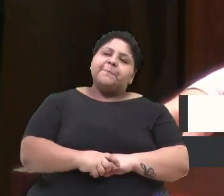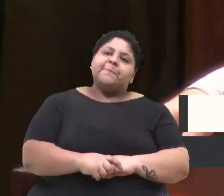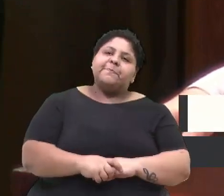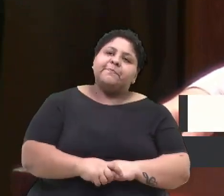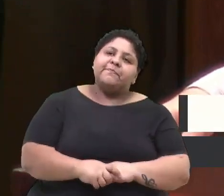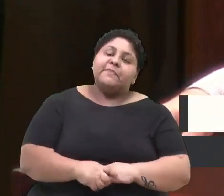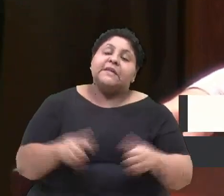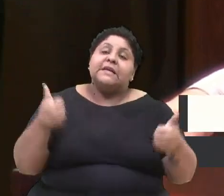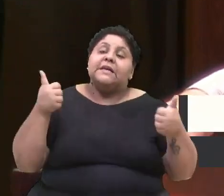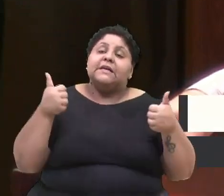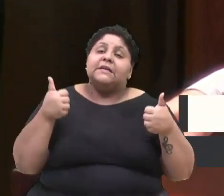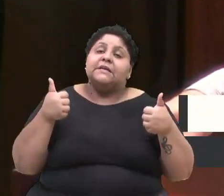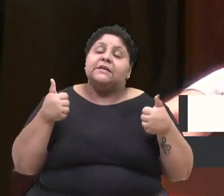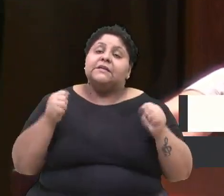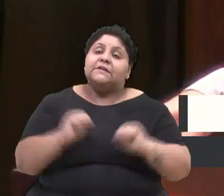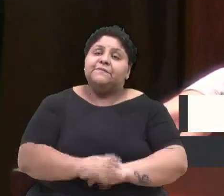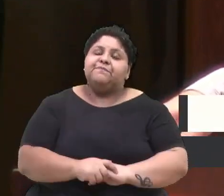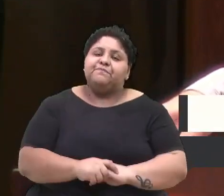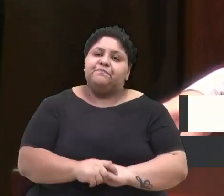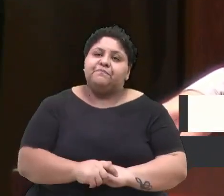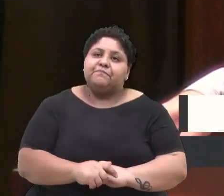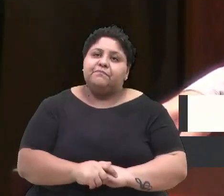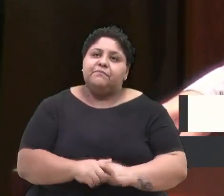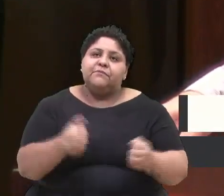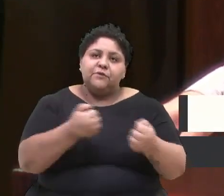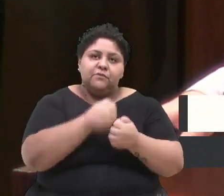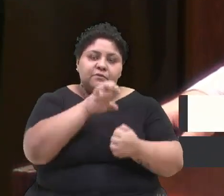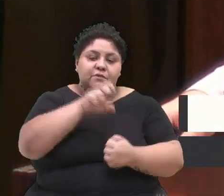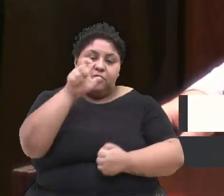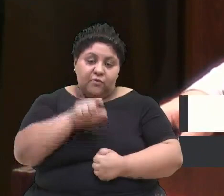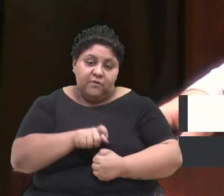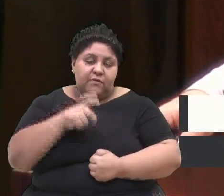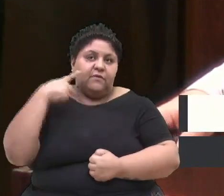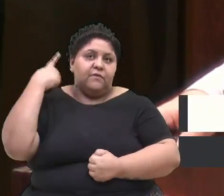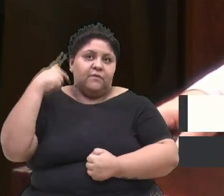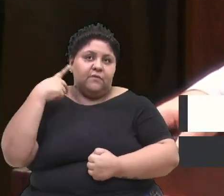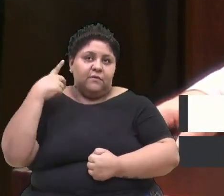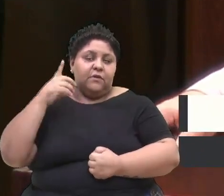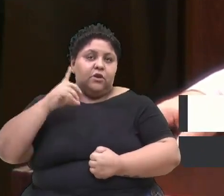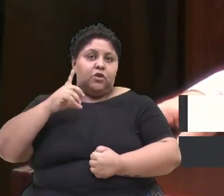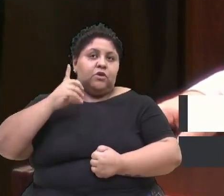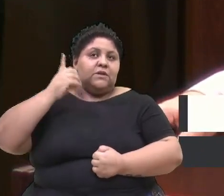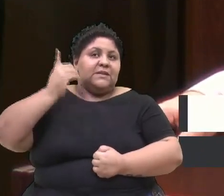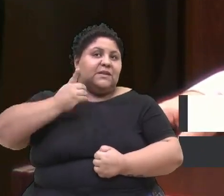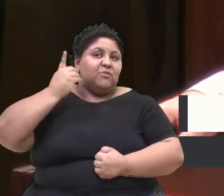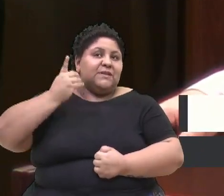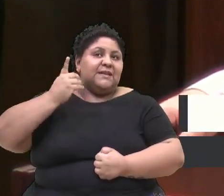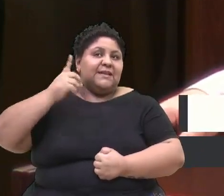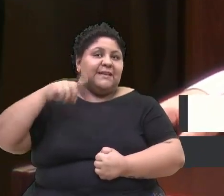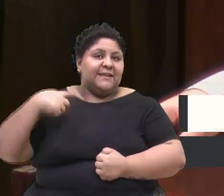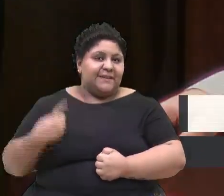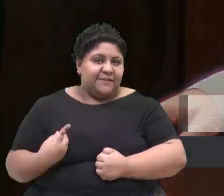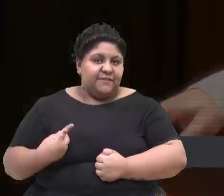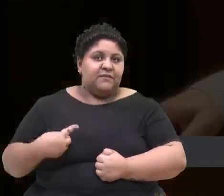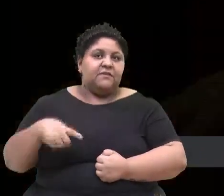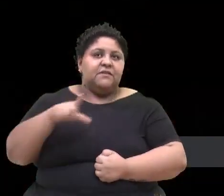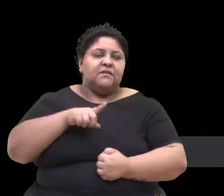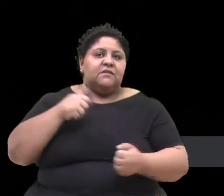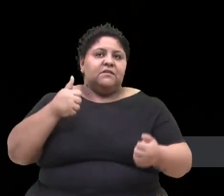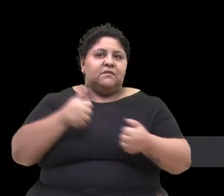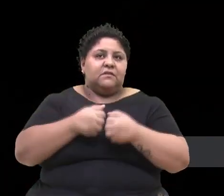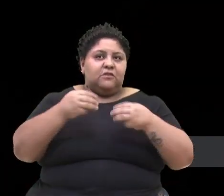Junto com a ex-colega vereadora, deputada federal Denise Pessoa, estivemos no Ministério